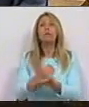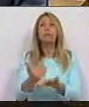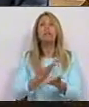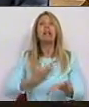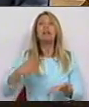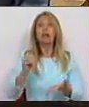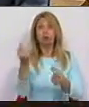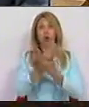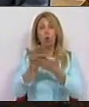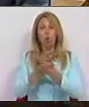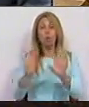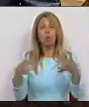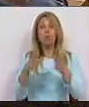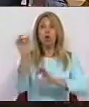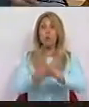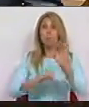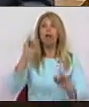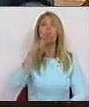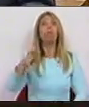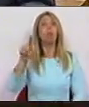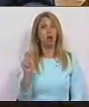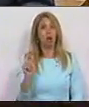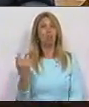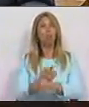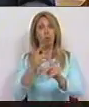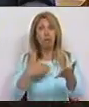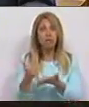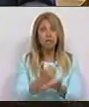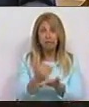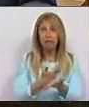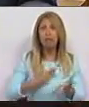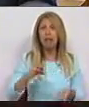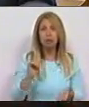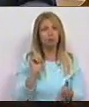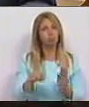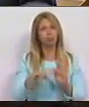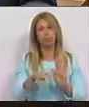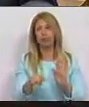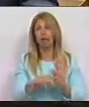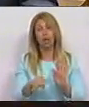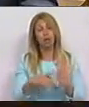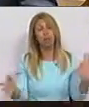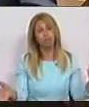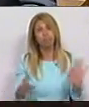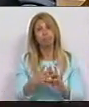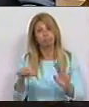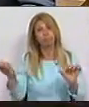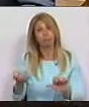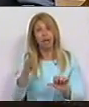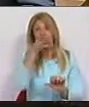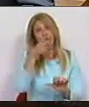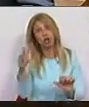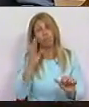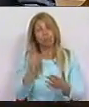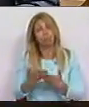Comissão Europeia e do INE, porque são dados bastante negativos, infelizmente, para o país. Eu não vou